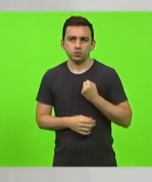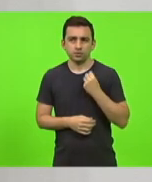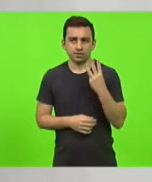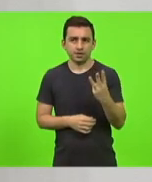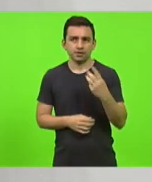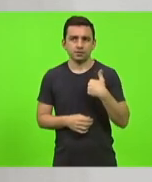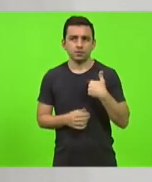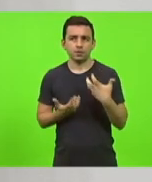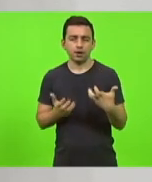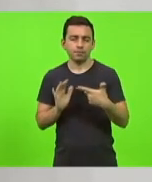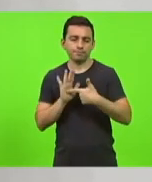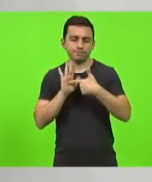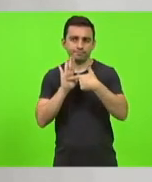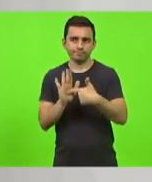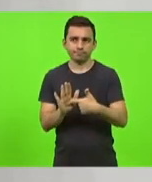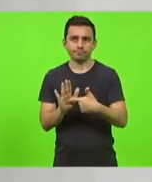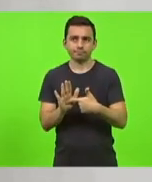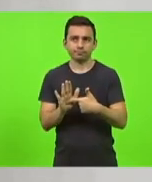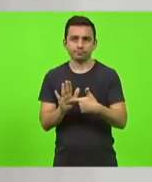apresentar,